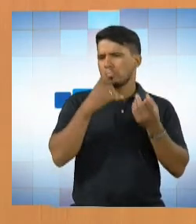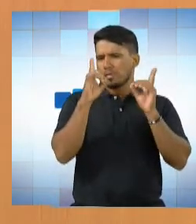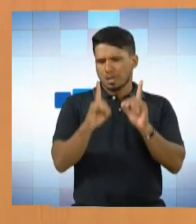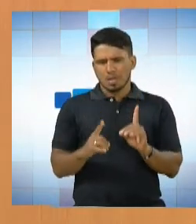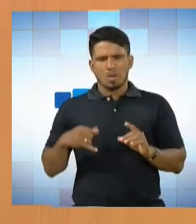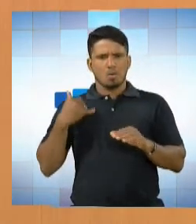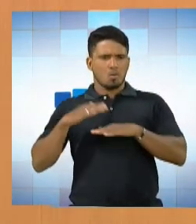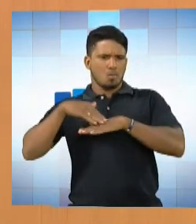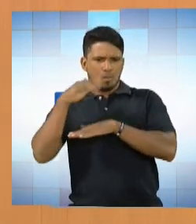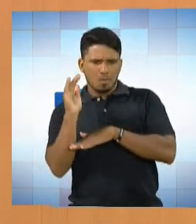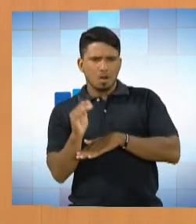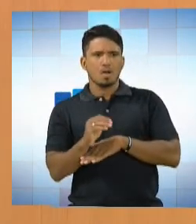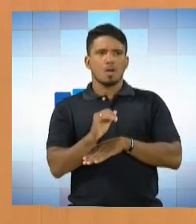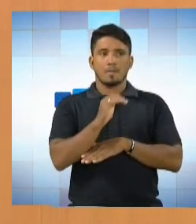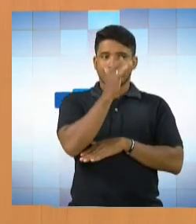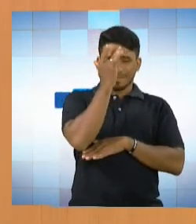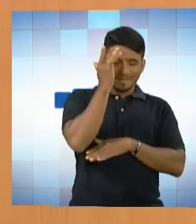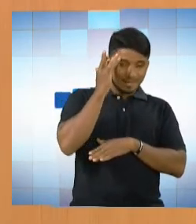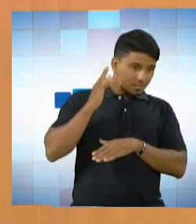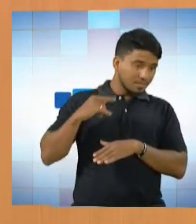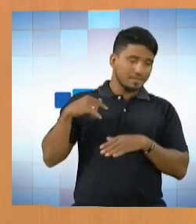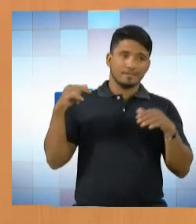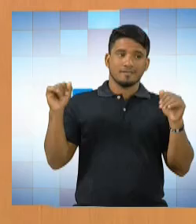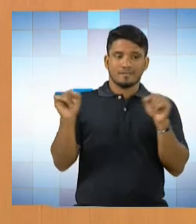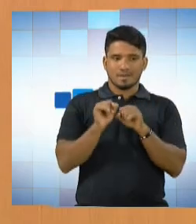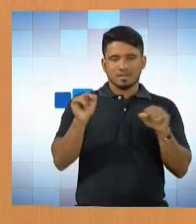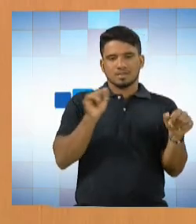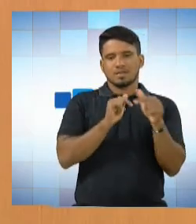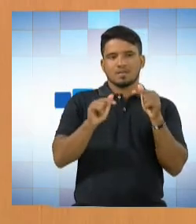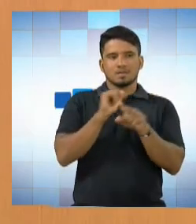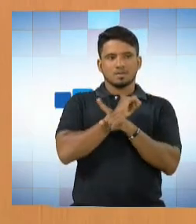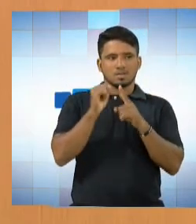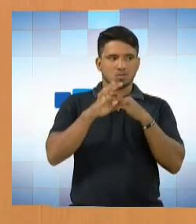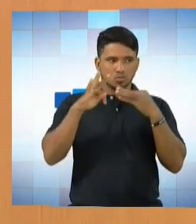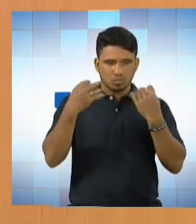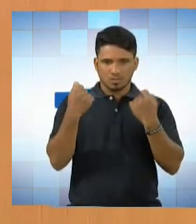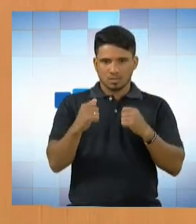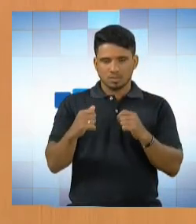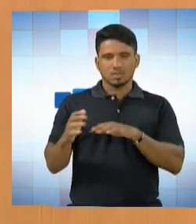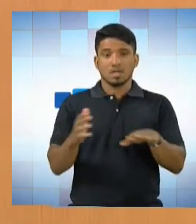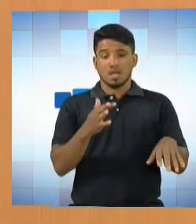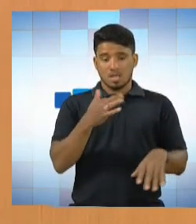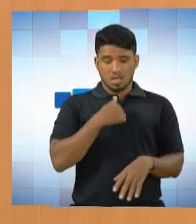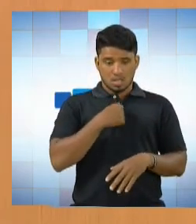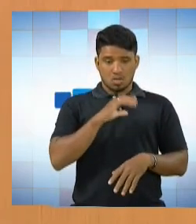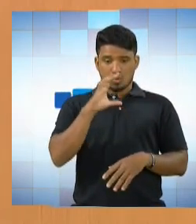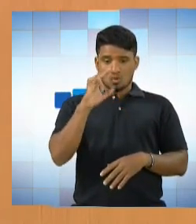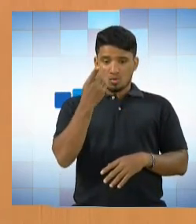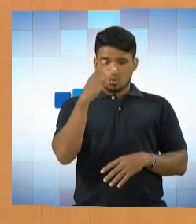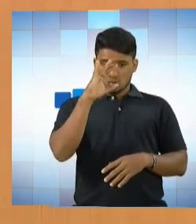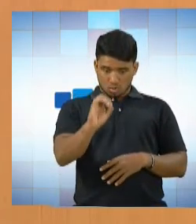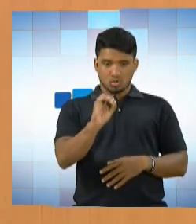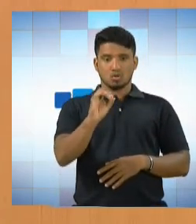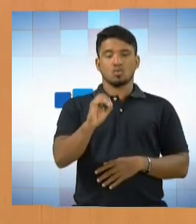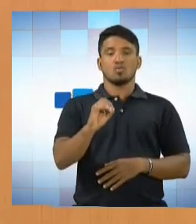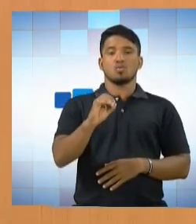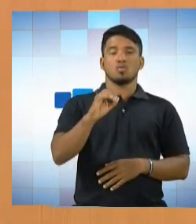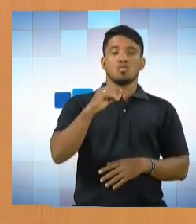deficientes, pessoas que fazem parte da sociedade têm que ser respeitadas. Eu, o filho da dona Filomena, do Sr. José Jorge